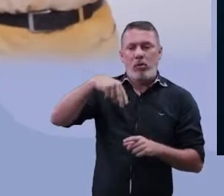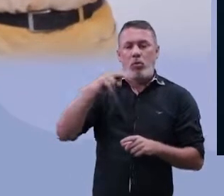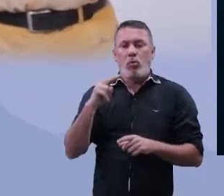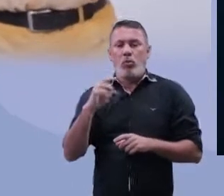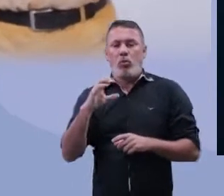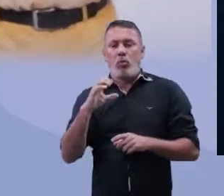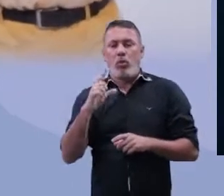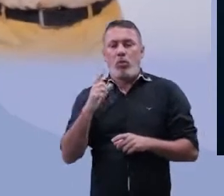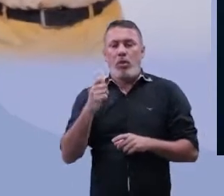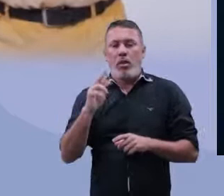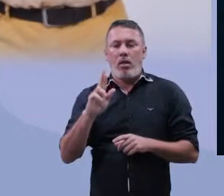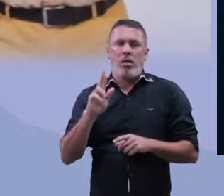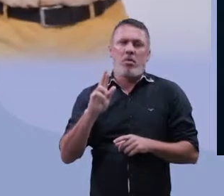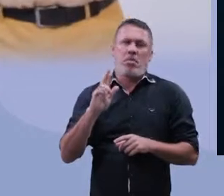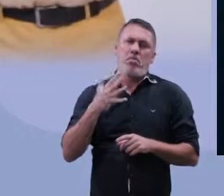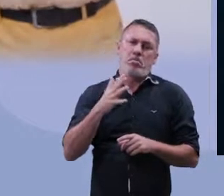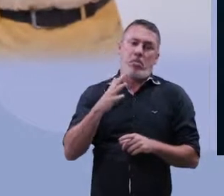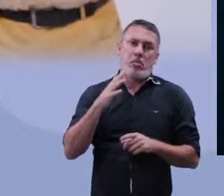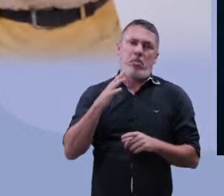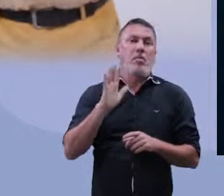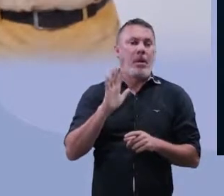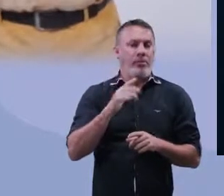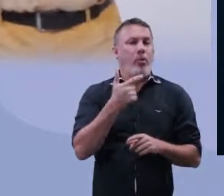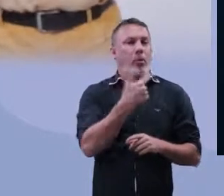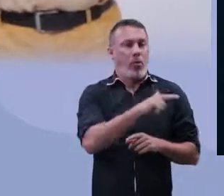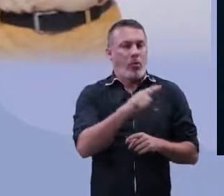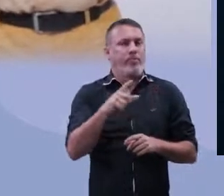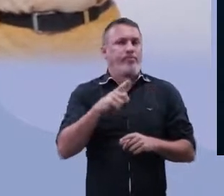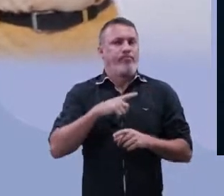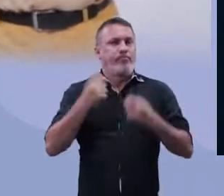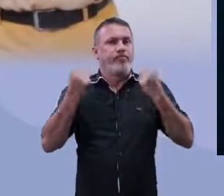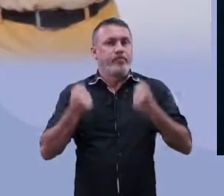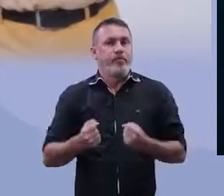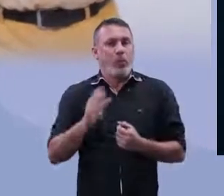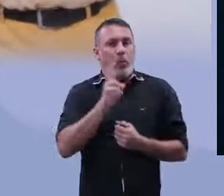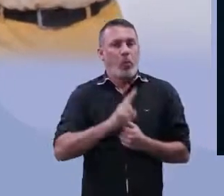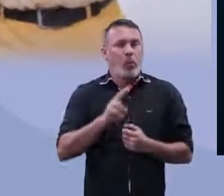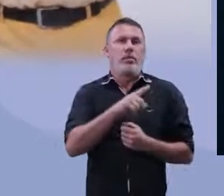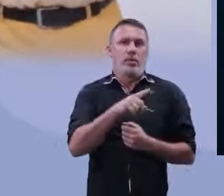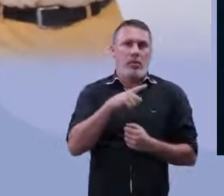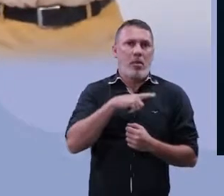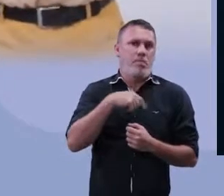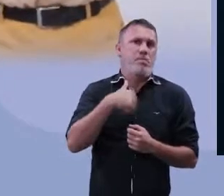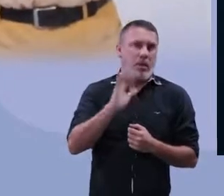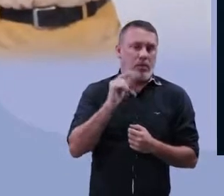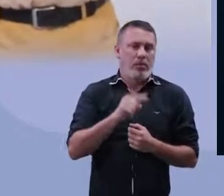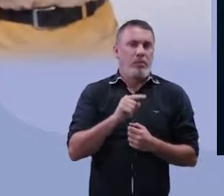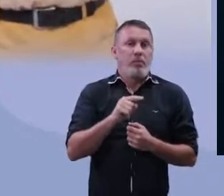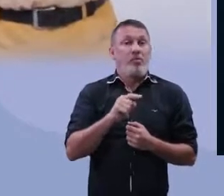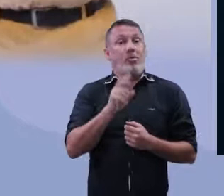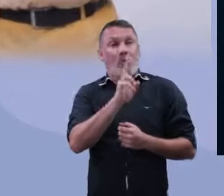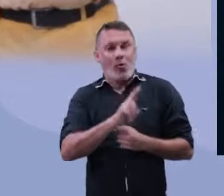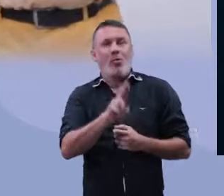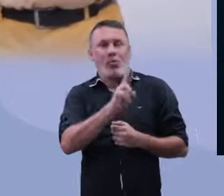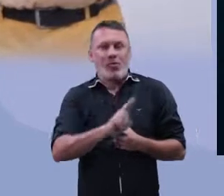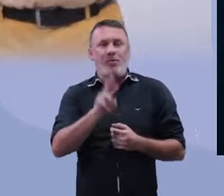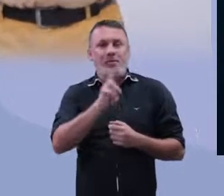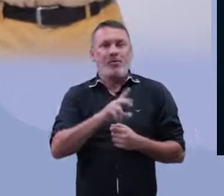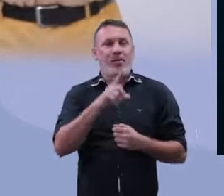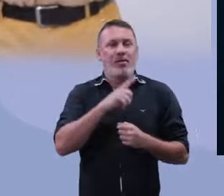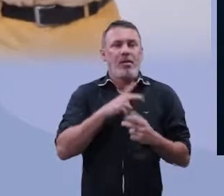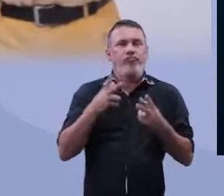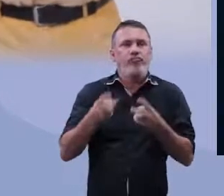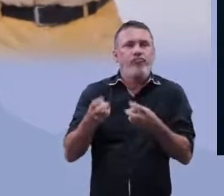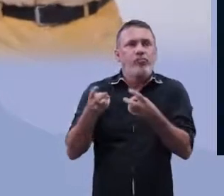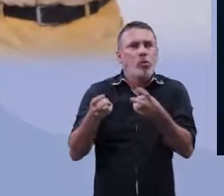daqui a pouco, mas do restante, nós temos um uso considerável, e desse uso